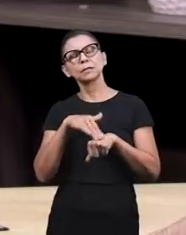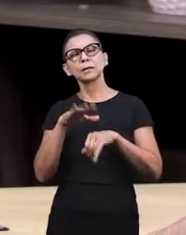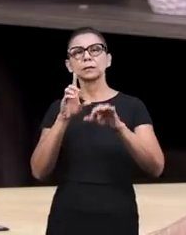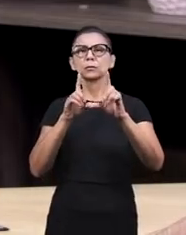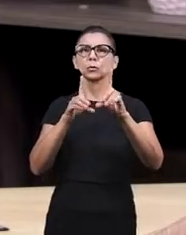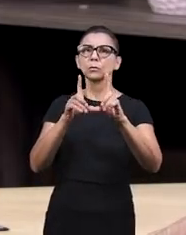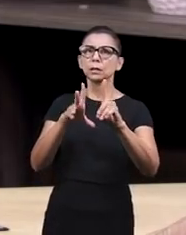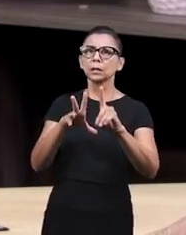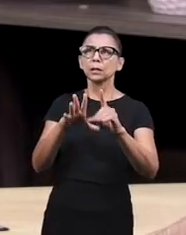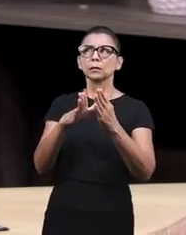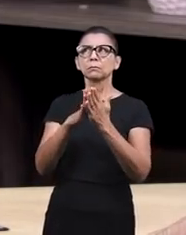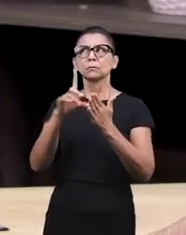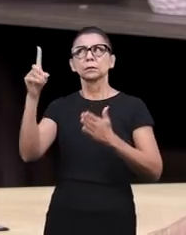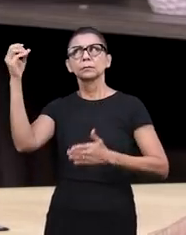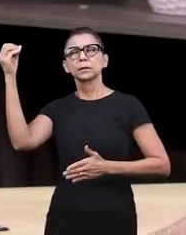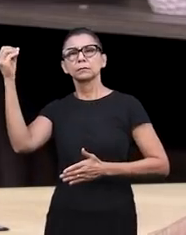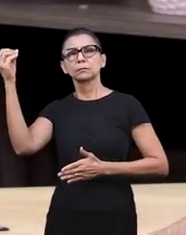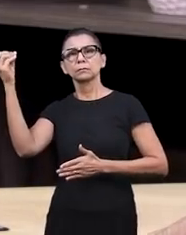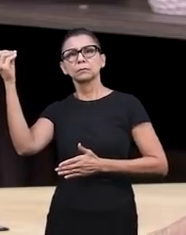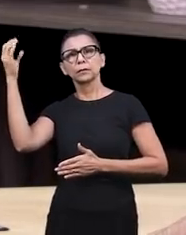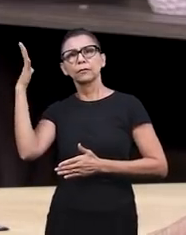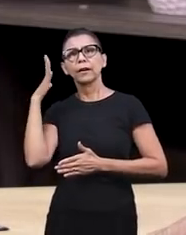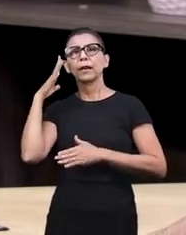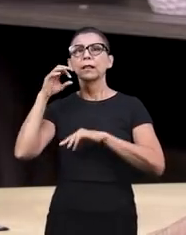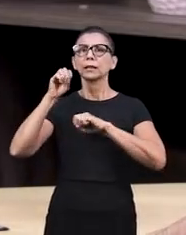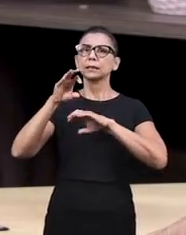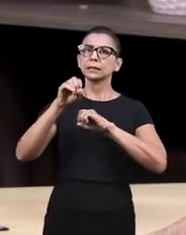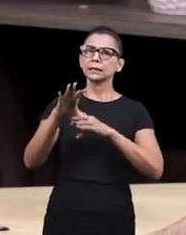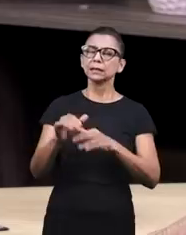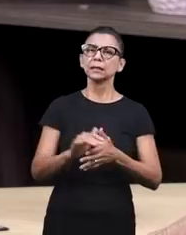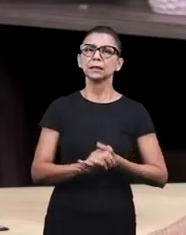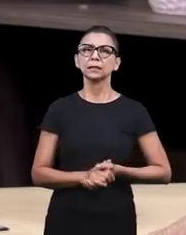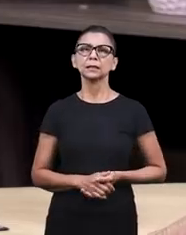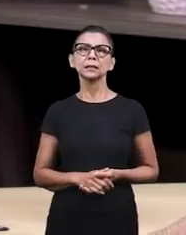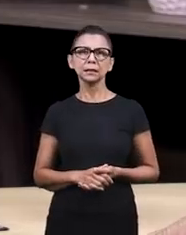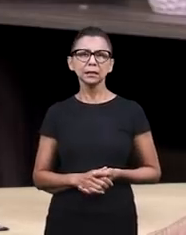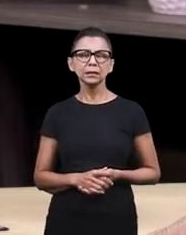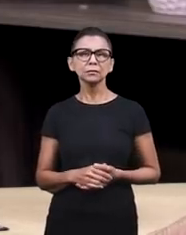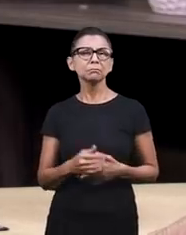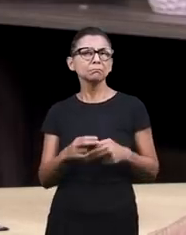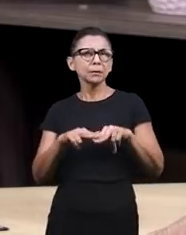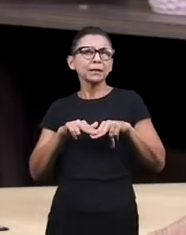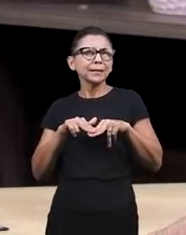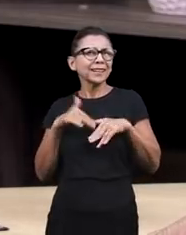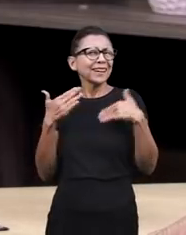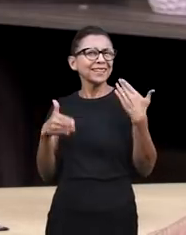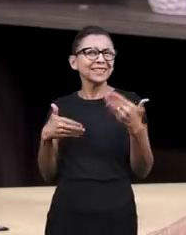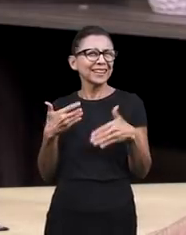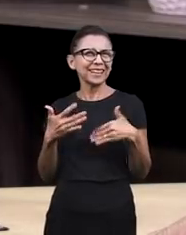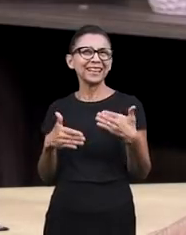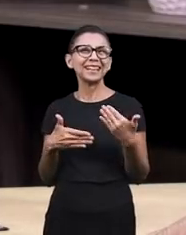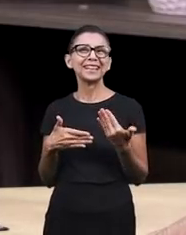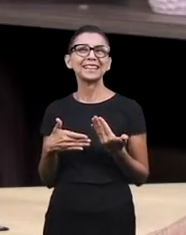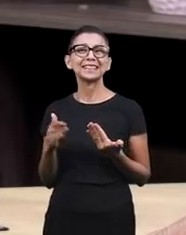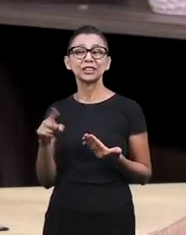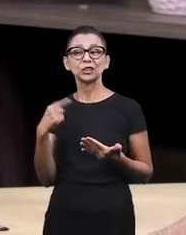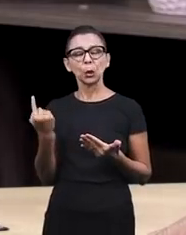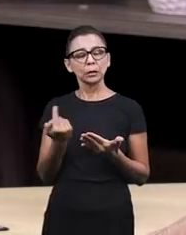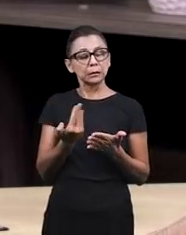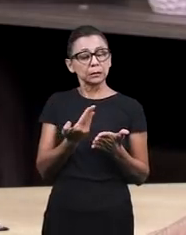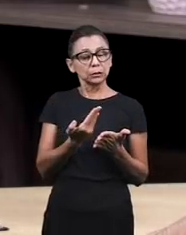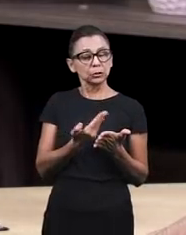nos ensina. Um programa que de uma maneira descontraída até, nos permite estudar, nos